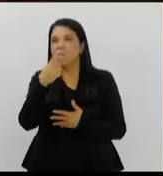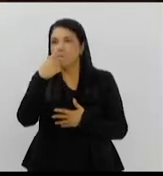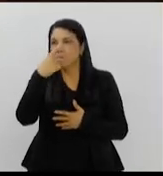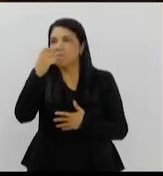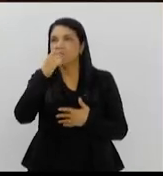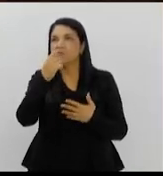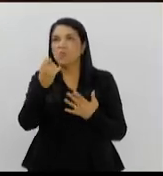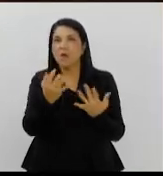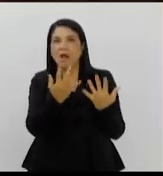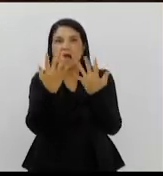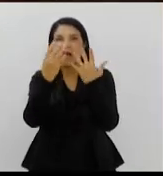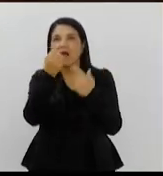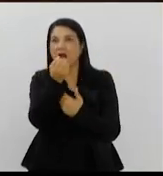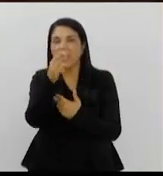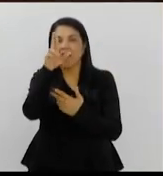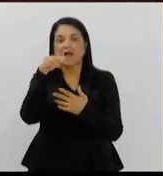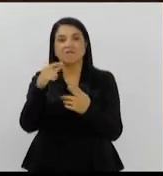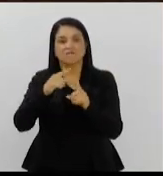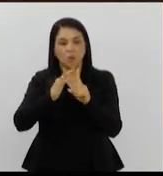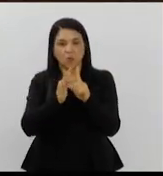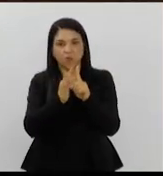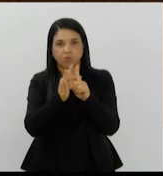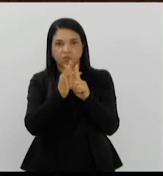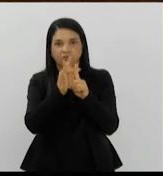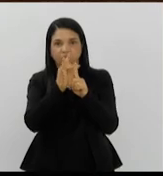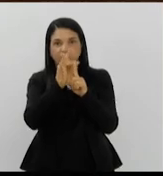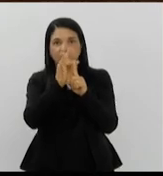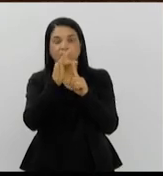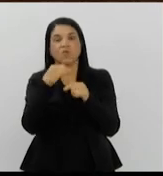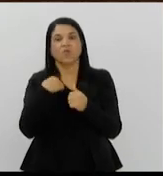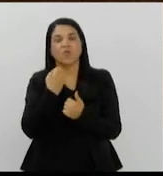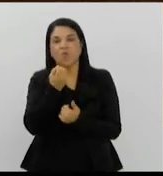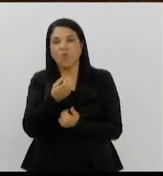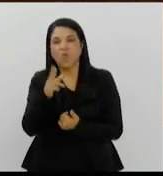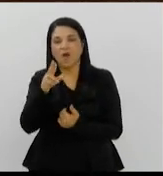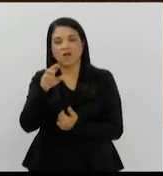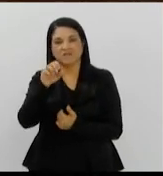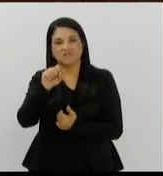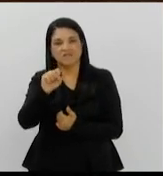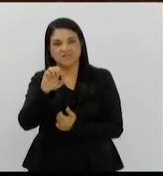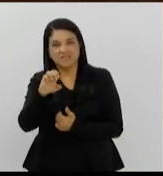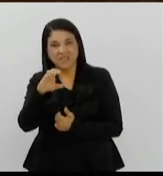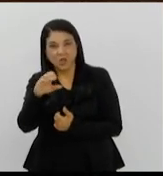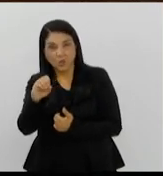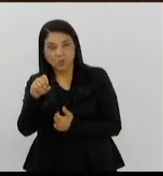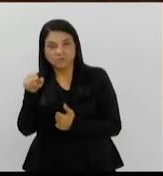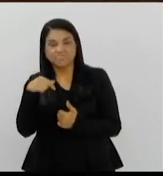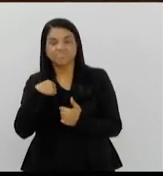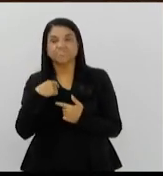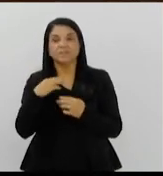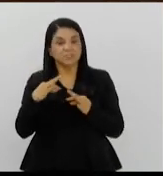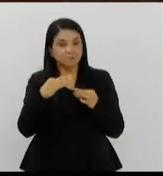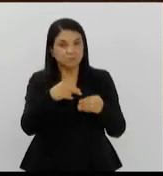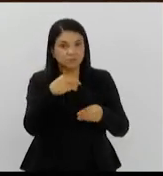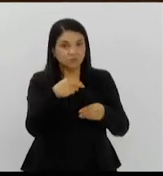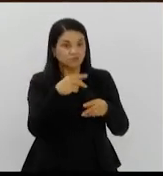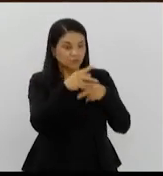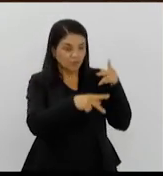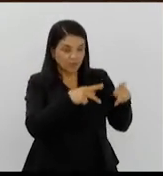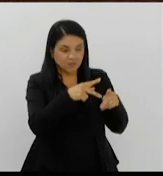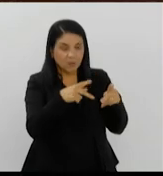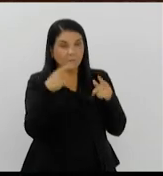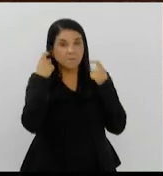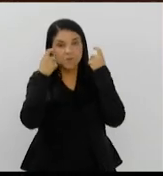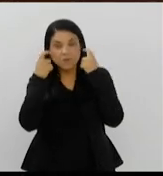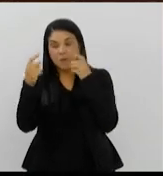envolve o aumento da temperatura, o ar muito mais seco, que está todo mundo muito preocupado com isso e me perguntando para outros parlamentares